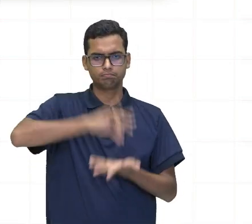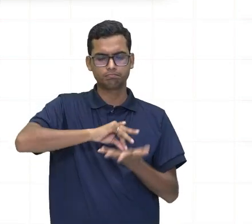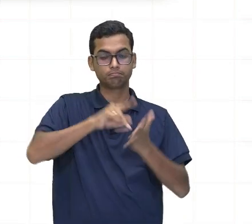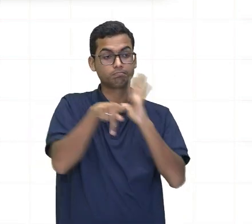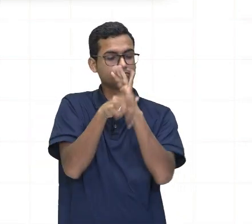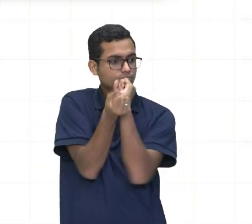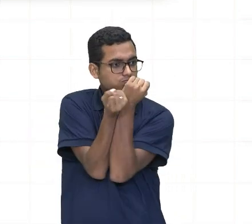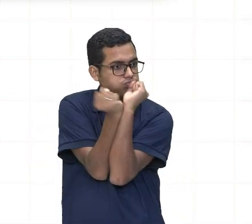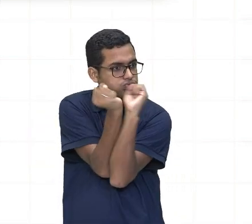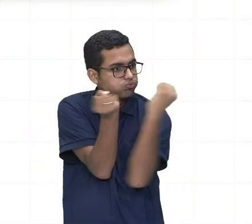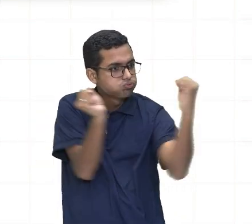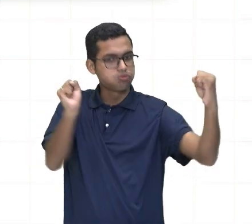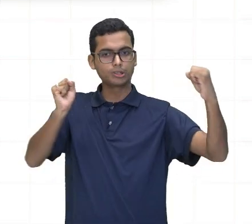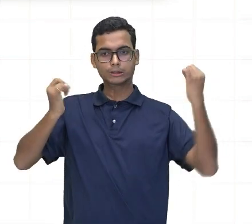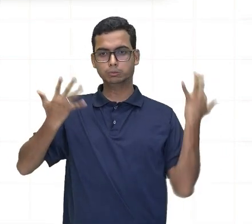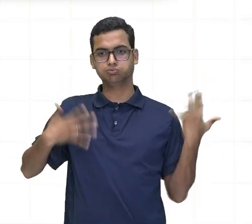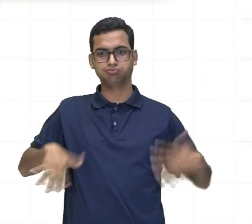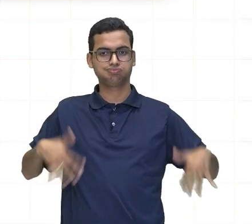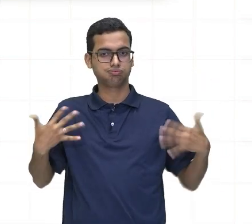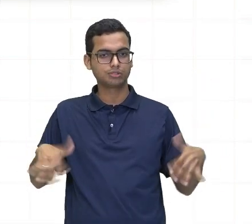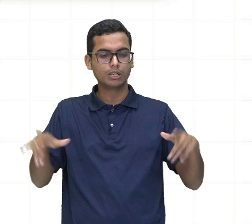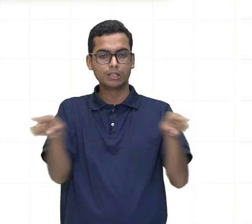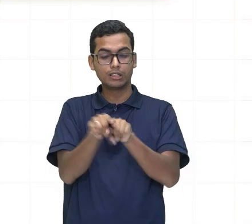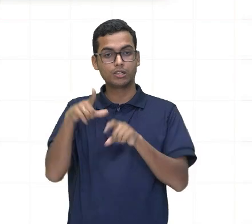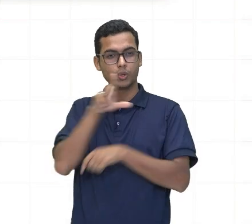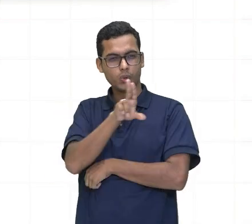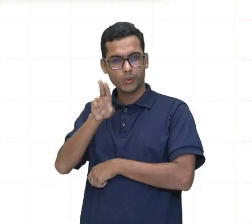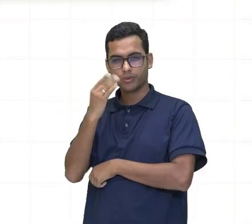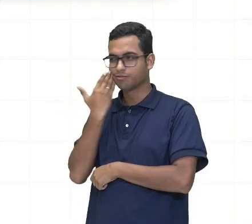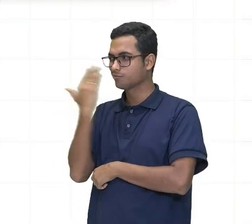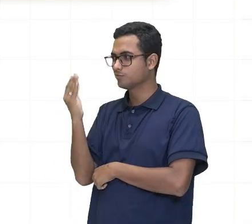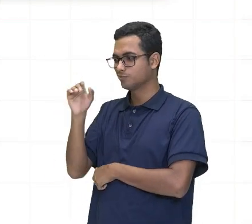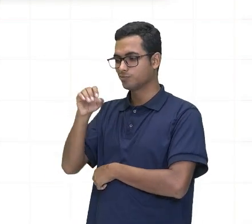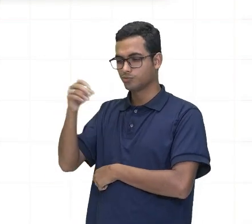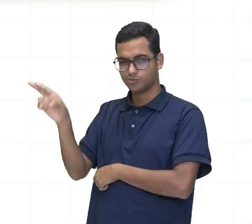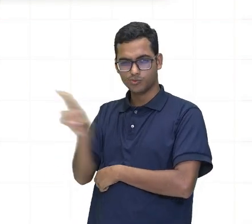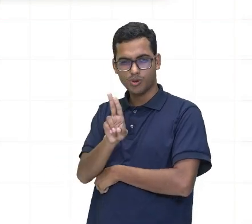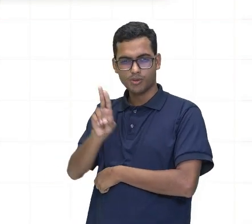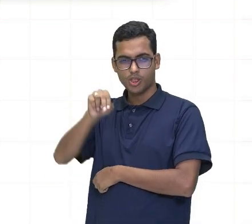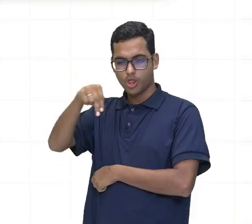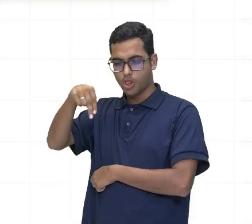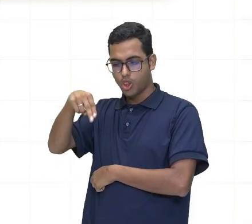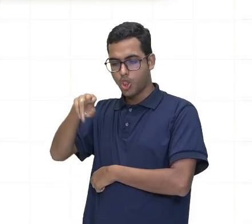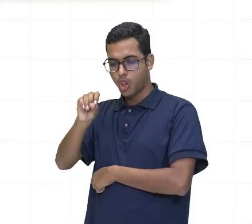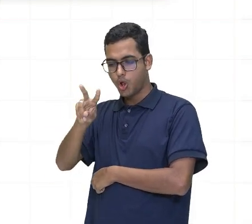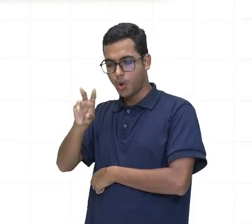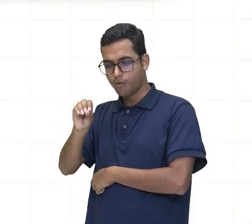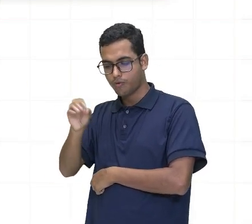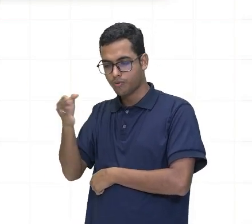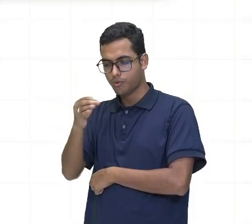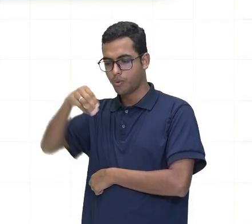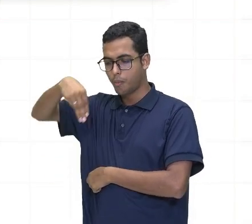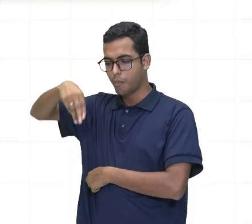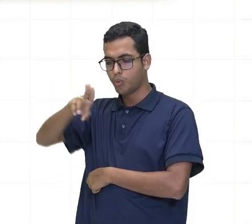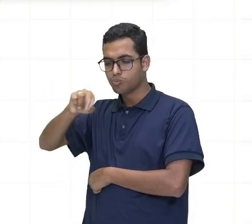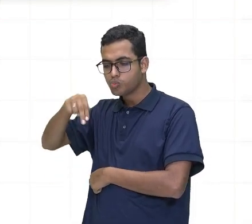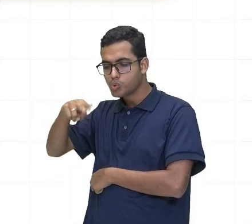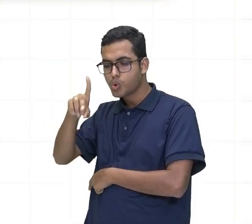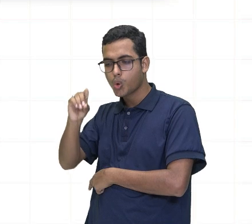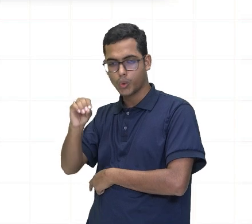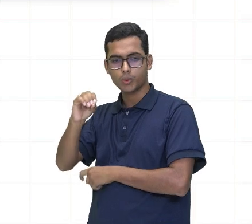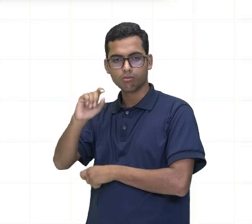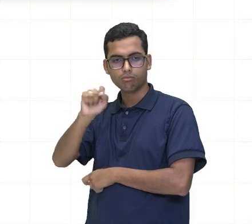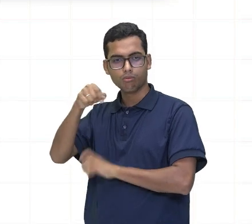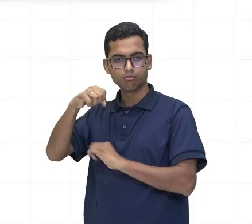grande, certo? Então, ele teve essa denominação de Novo Mundo. É interessante nós observarmos também que